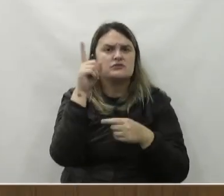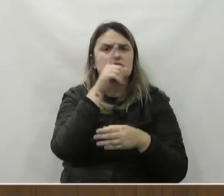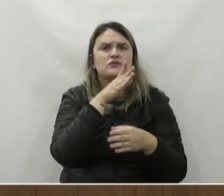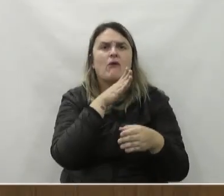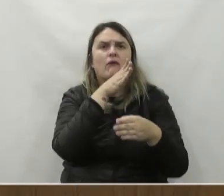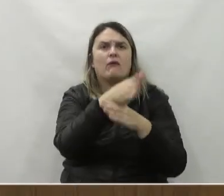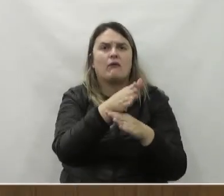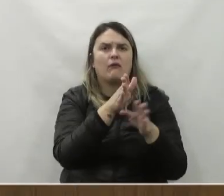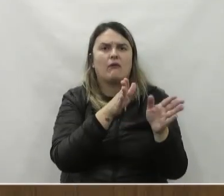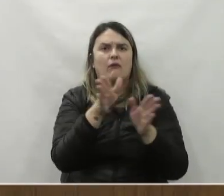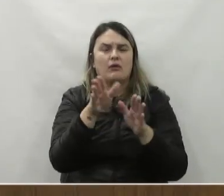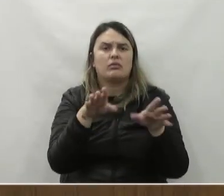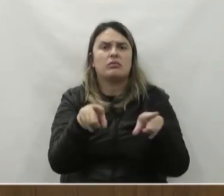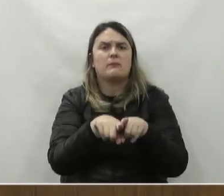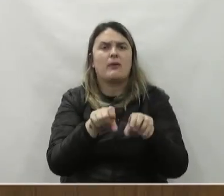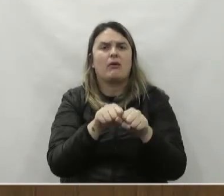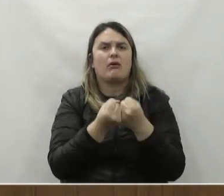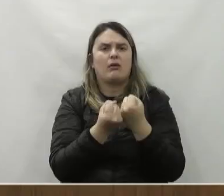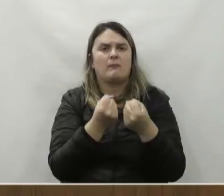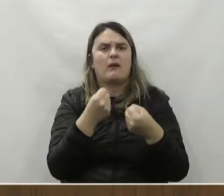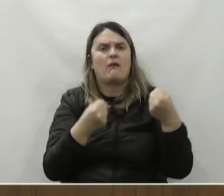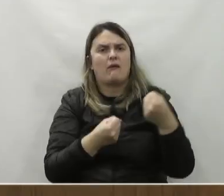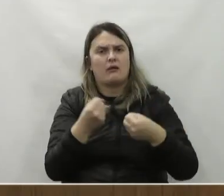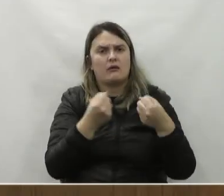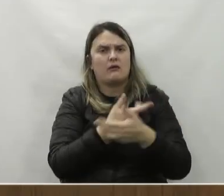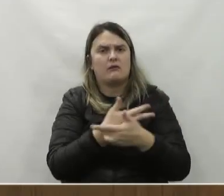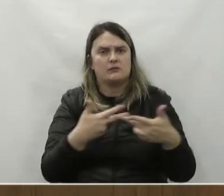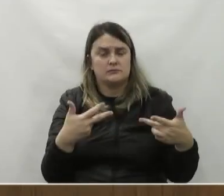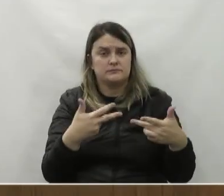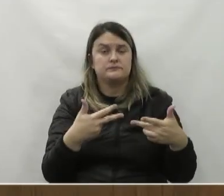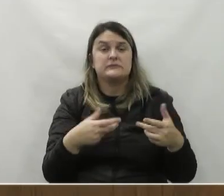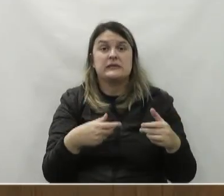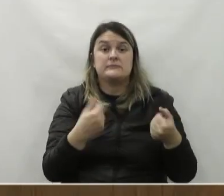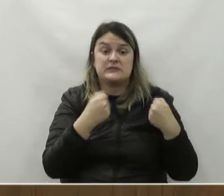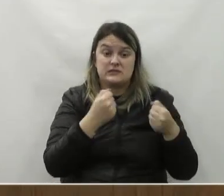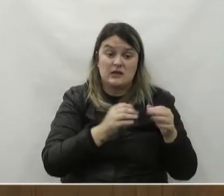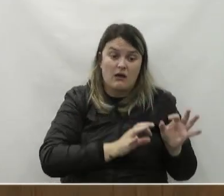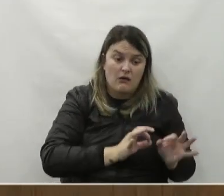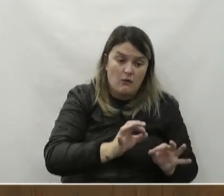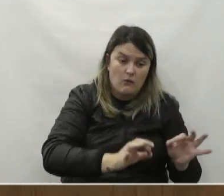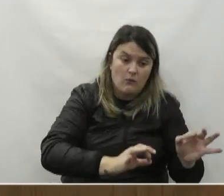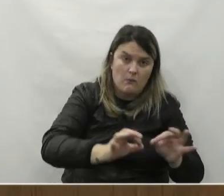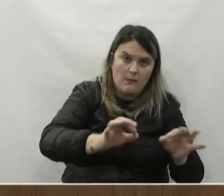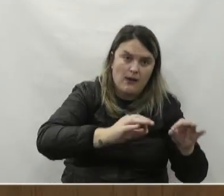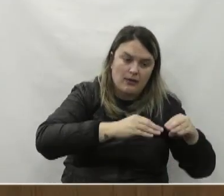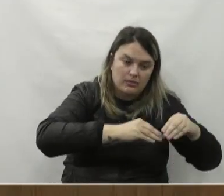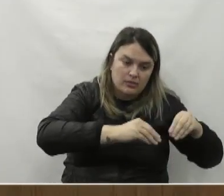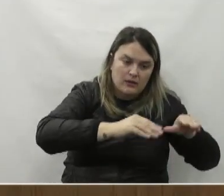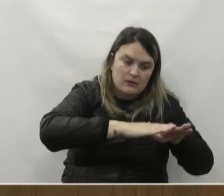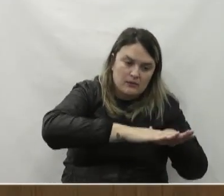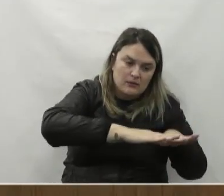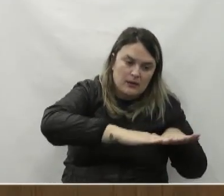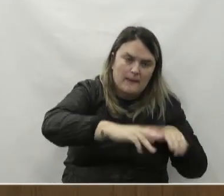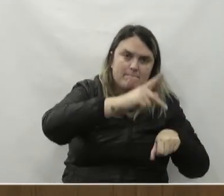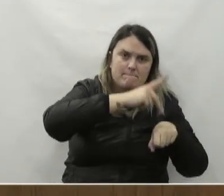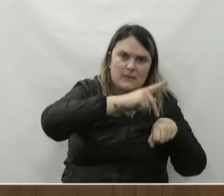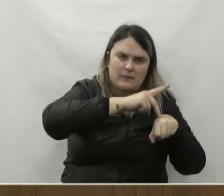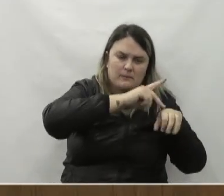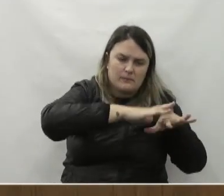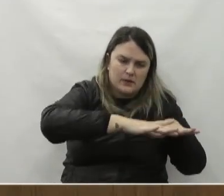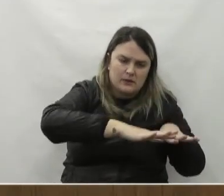risco de danos aos veículos. A manutenção adequada, com nivelamento e cobertura com material